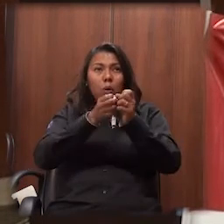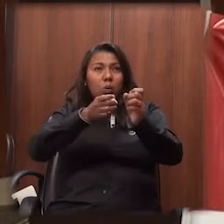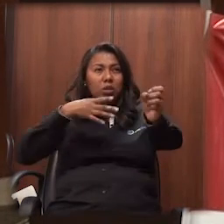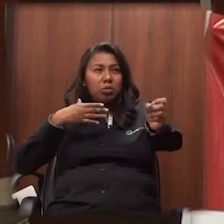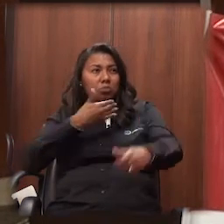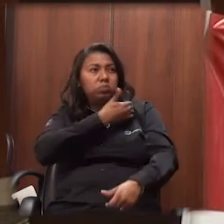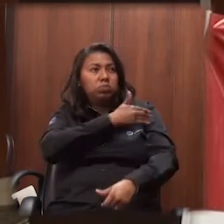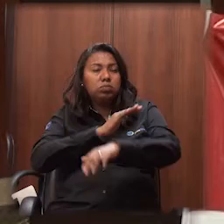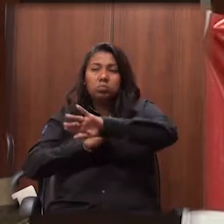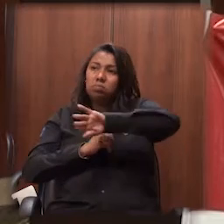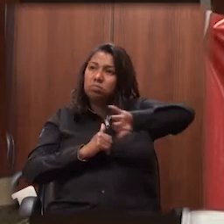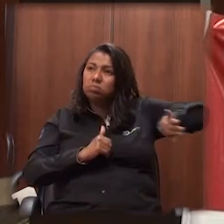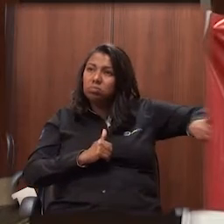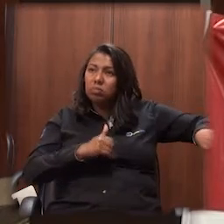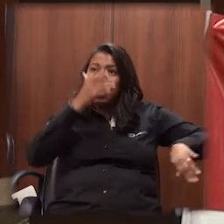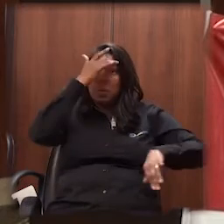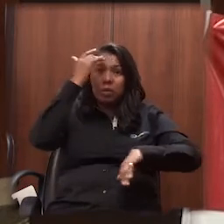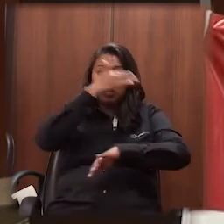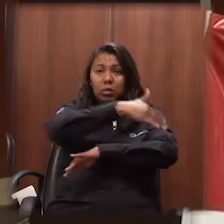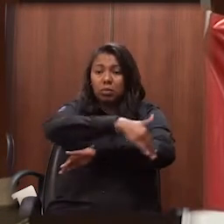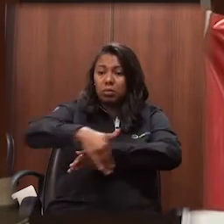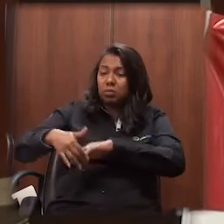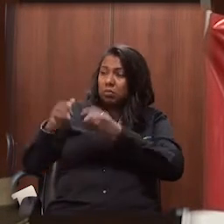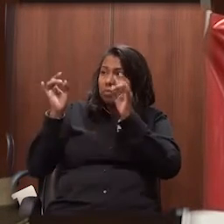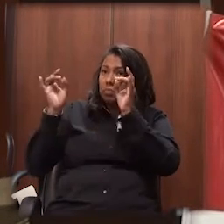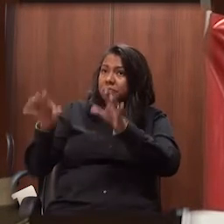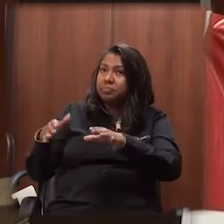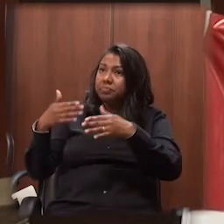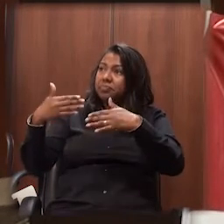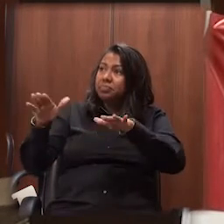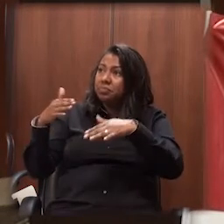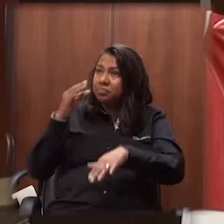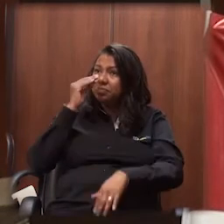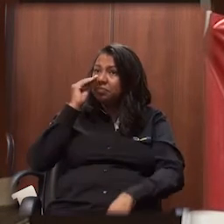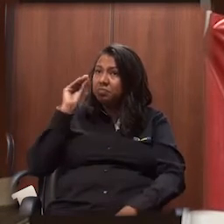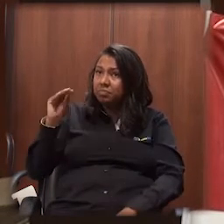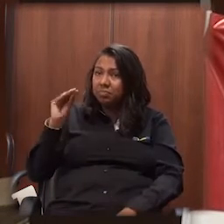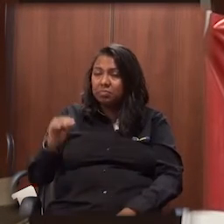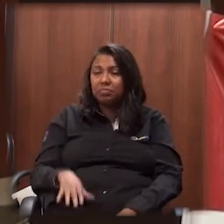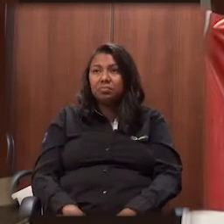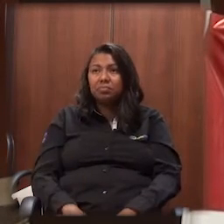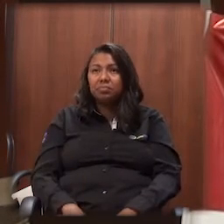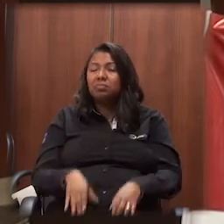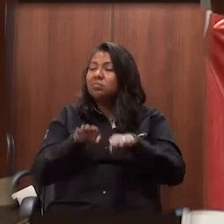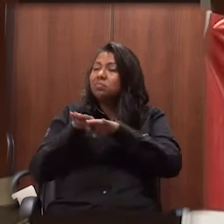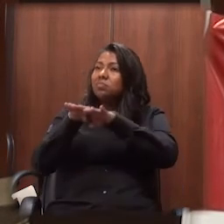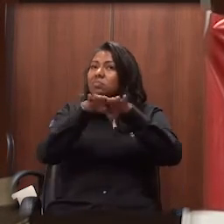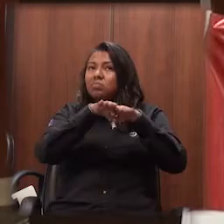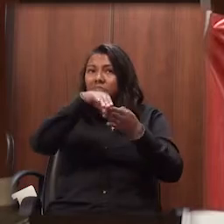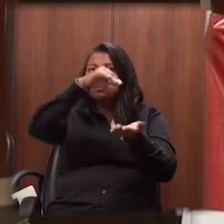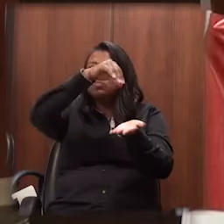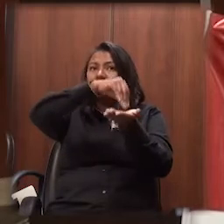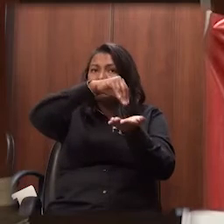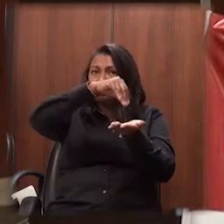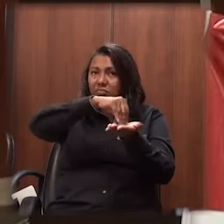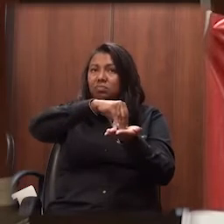de rua, a violência contra idosos, a justificação das injustiças sociais e a enormidade